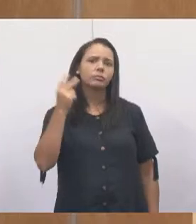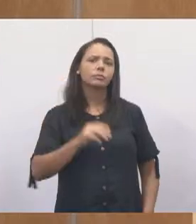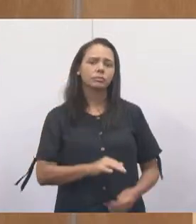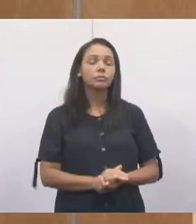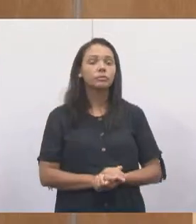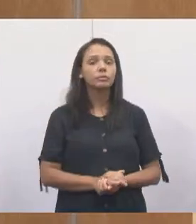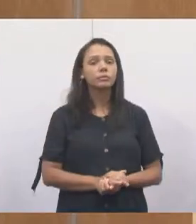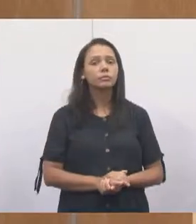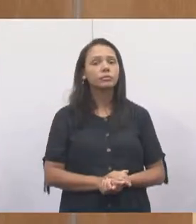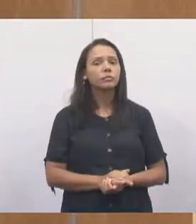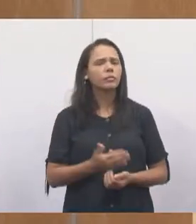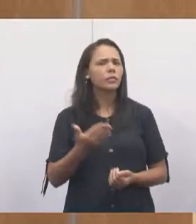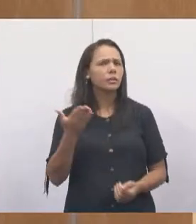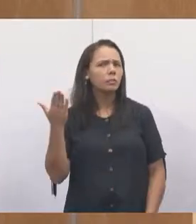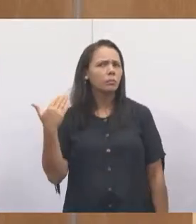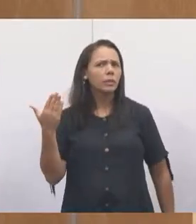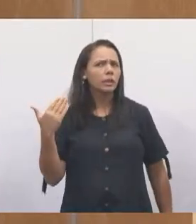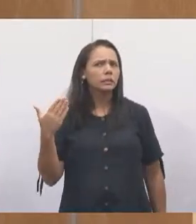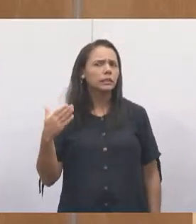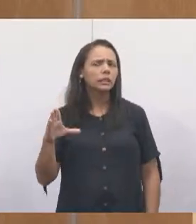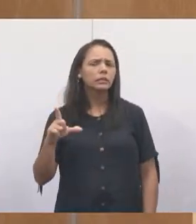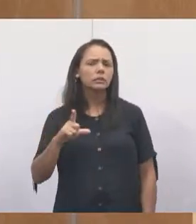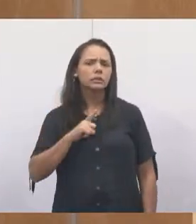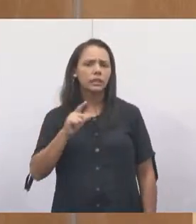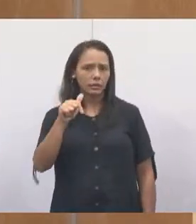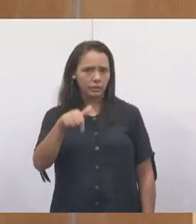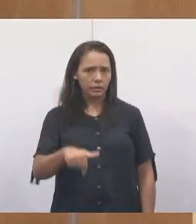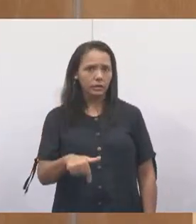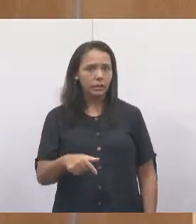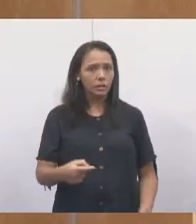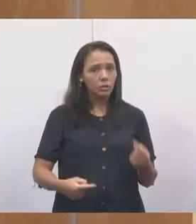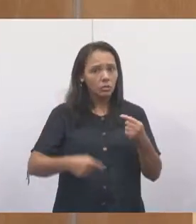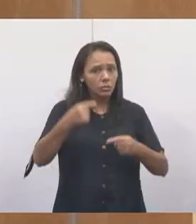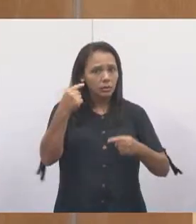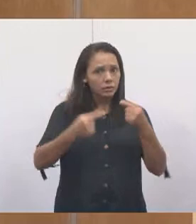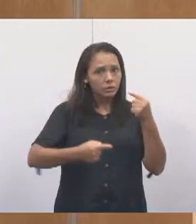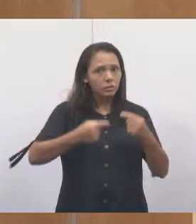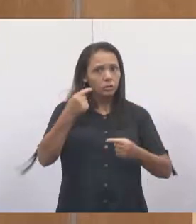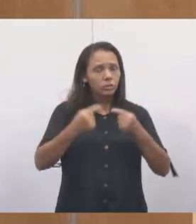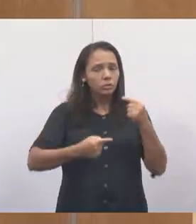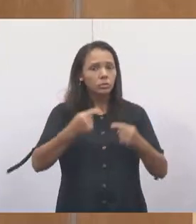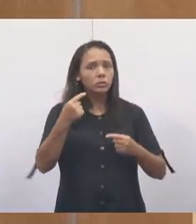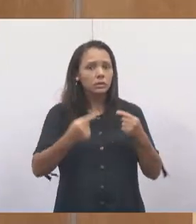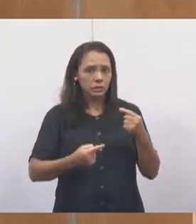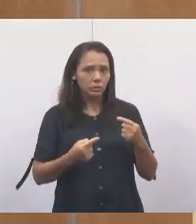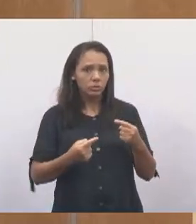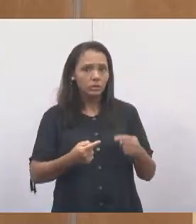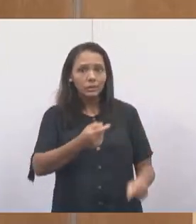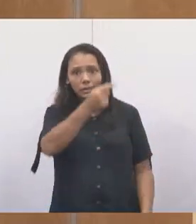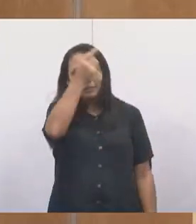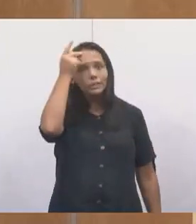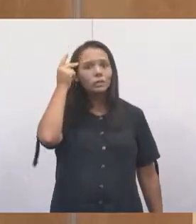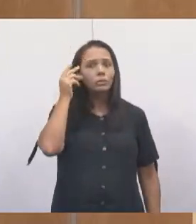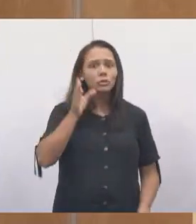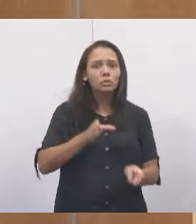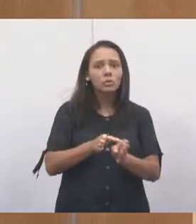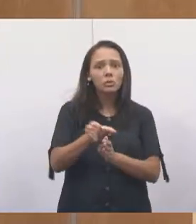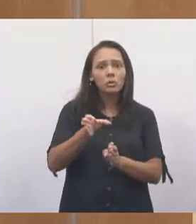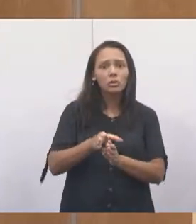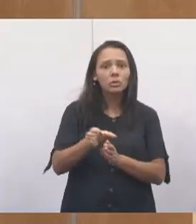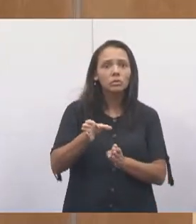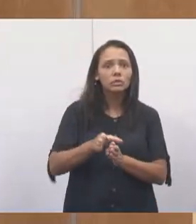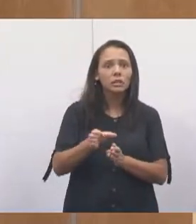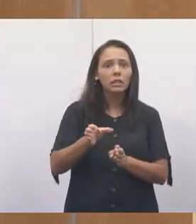um debate nessa Casa de Leis, senhor presidente, aonde os conselheiros pediam para sair 5 horas da